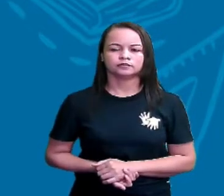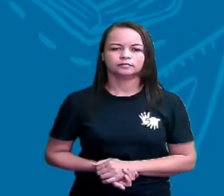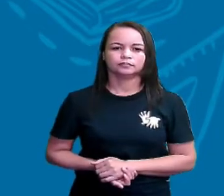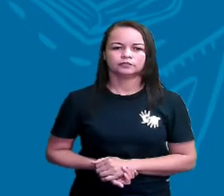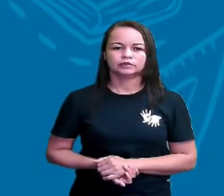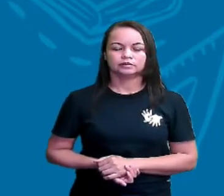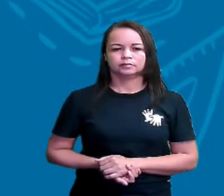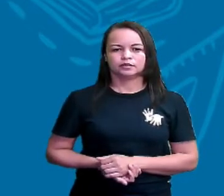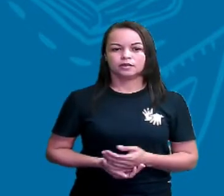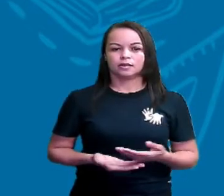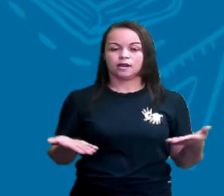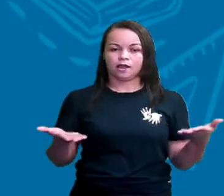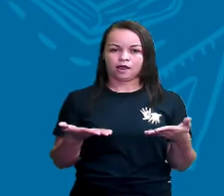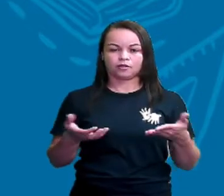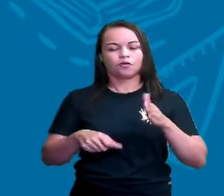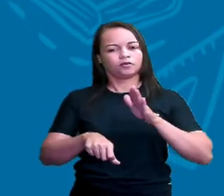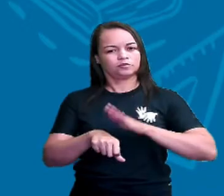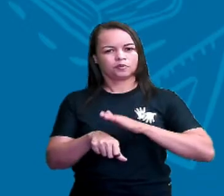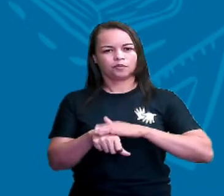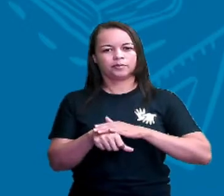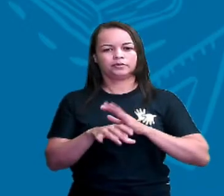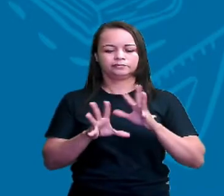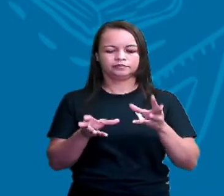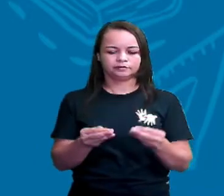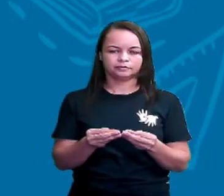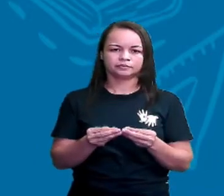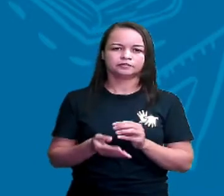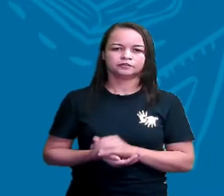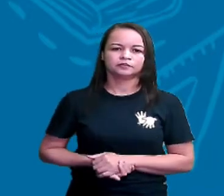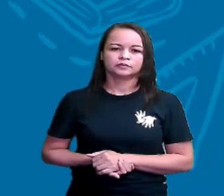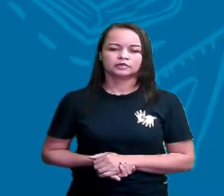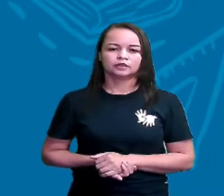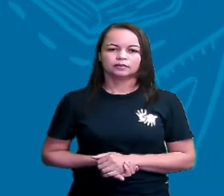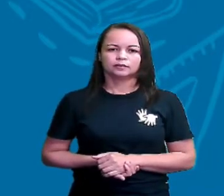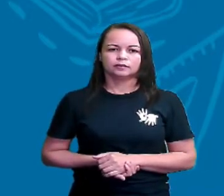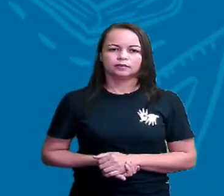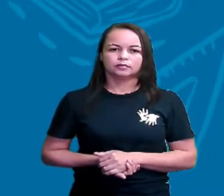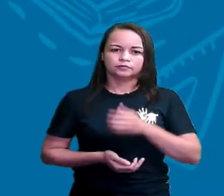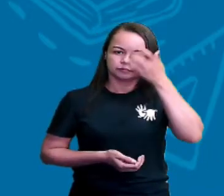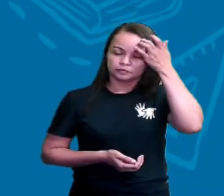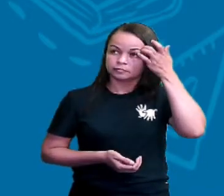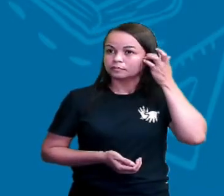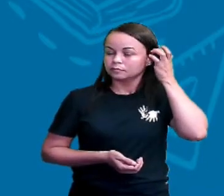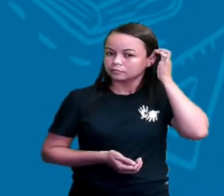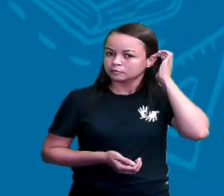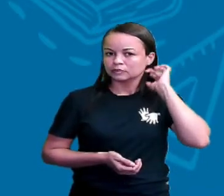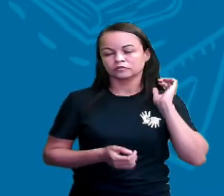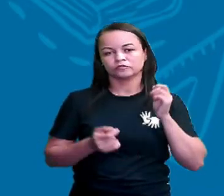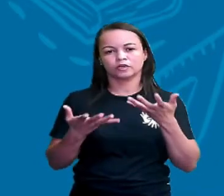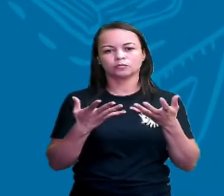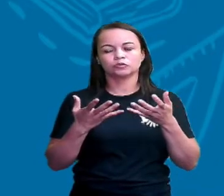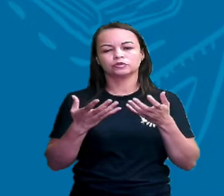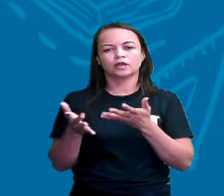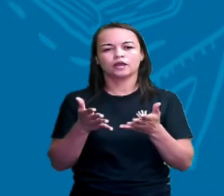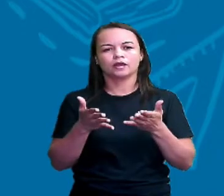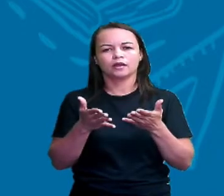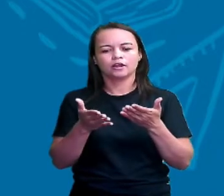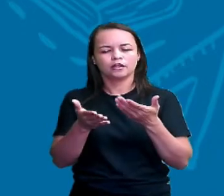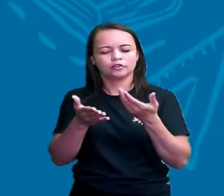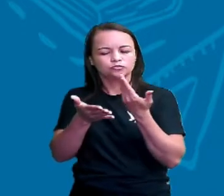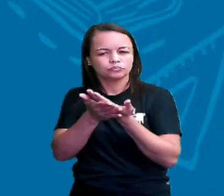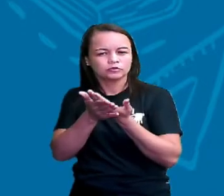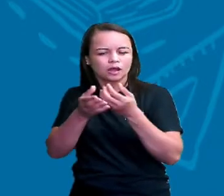Chegamos agora no nosso momento da revisão, certo? Vamos revisar os principais pontos que nós estudamos agora ao